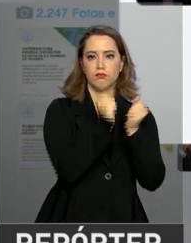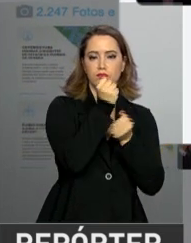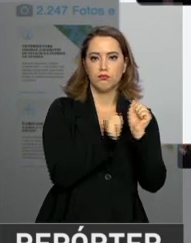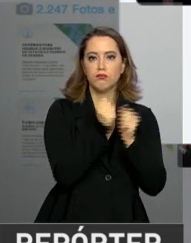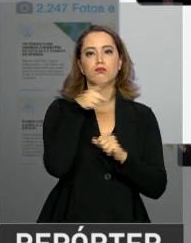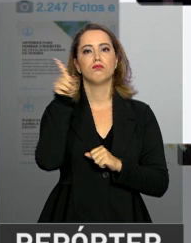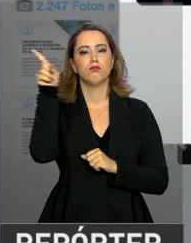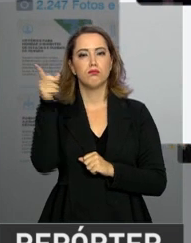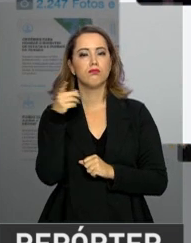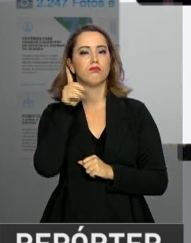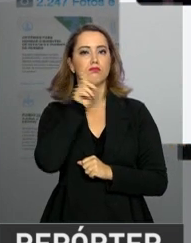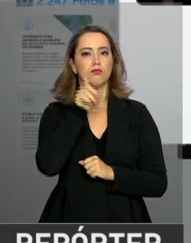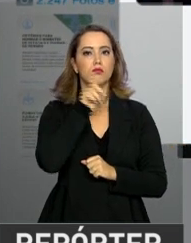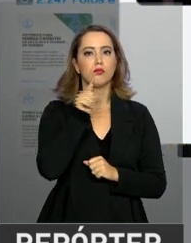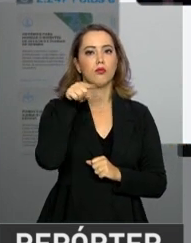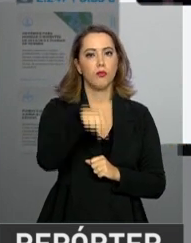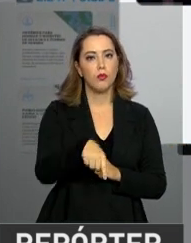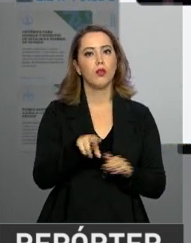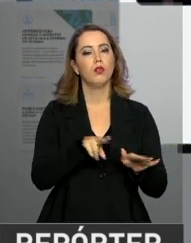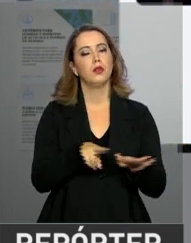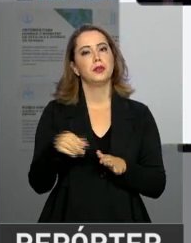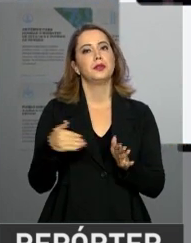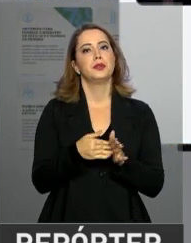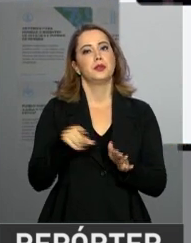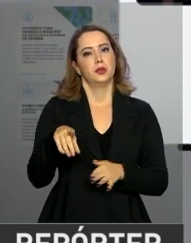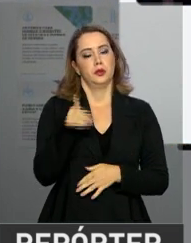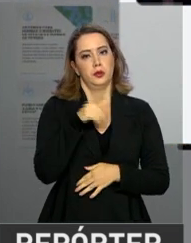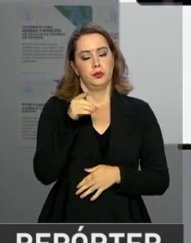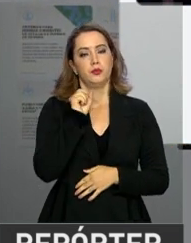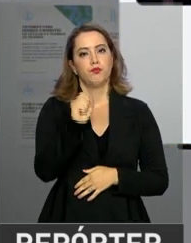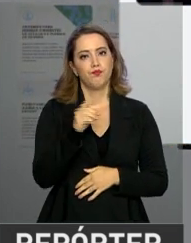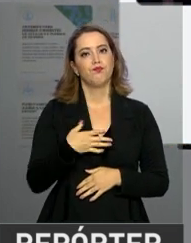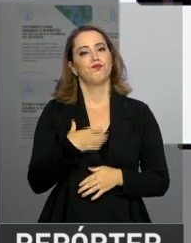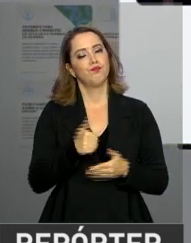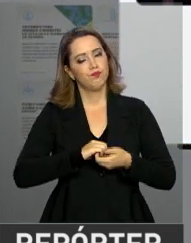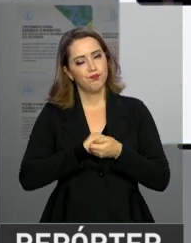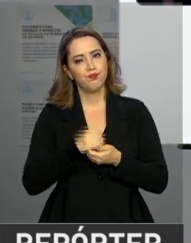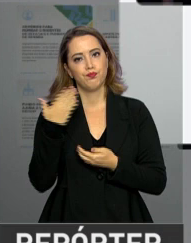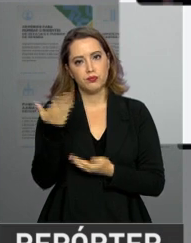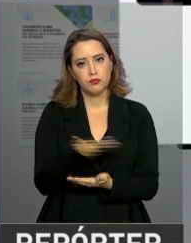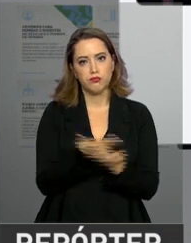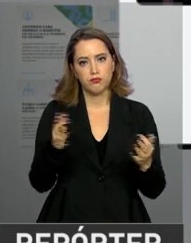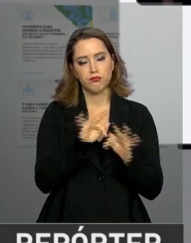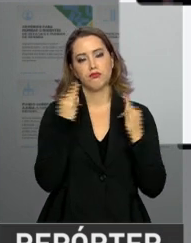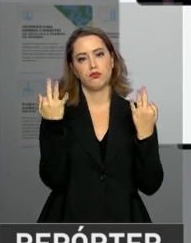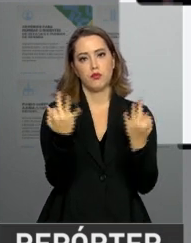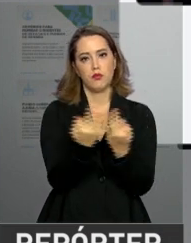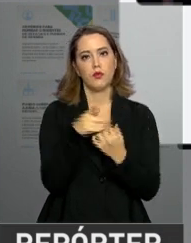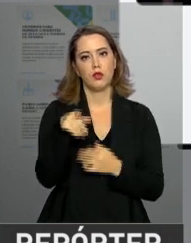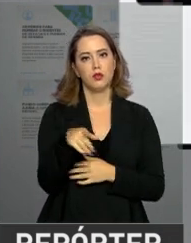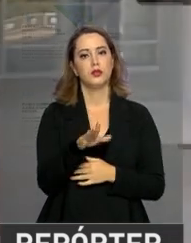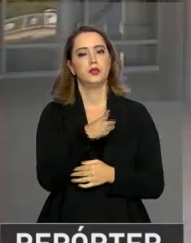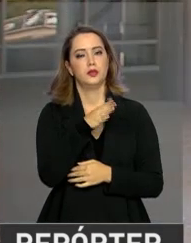em Orlando, nos Estados Unidos, nesse final de semana, e o presidente expressou a sua solidariedade às famílias das